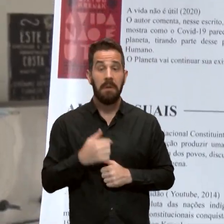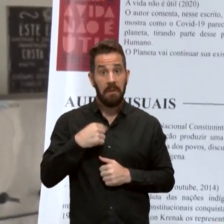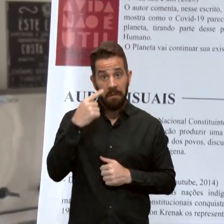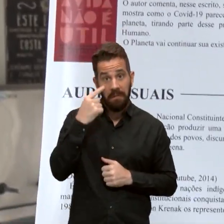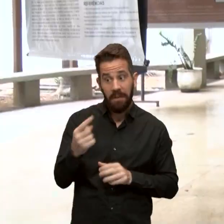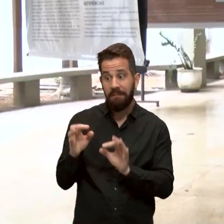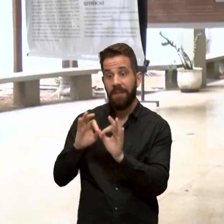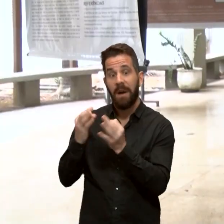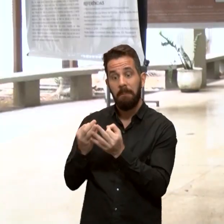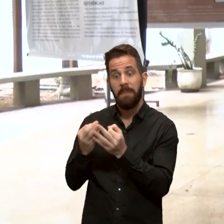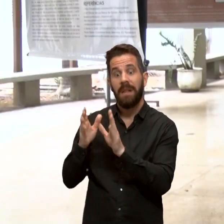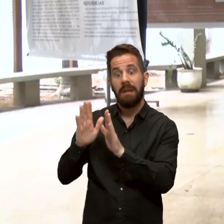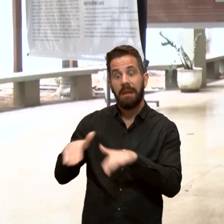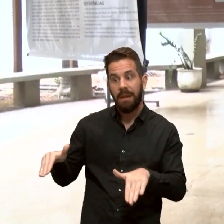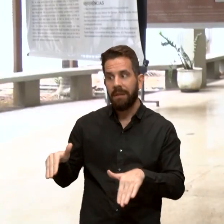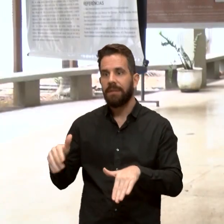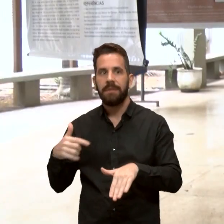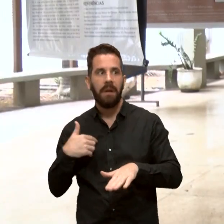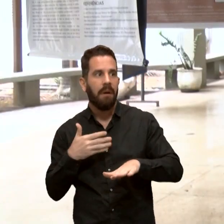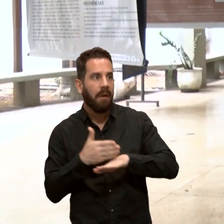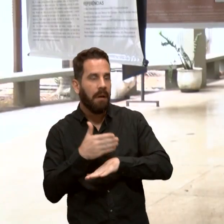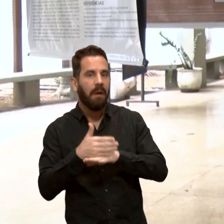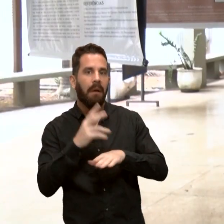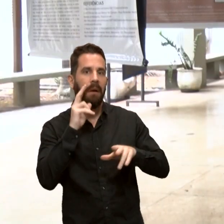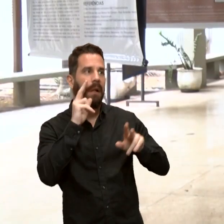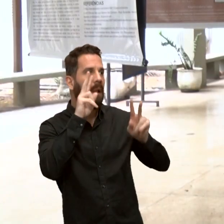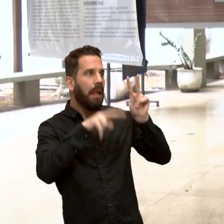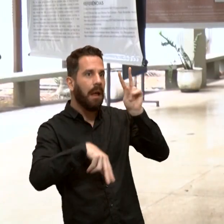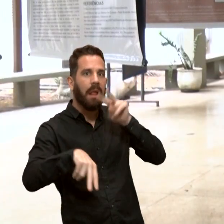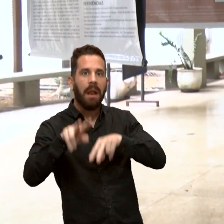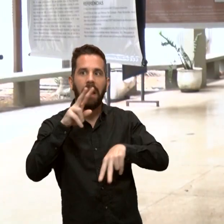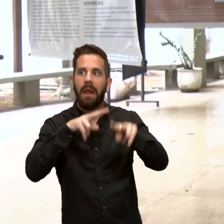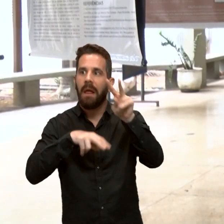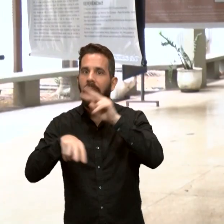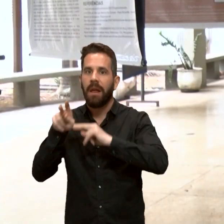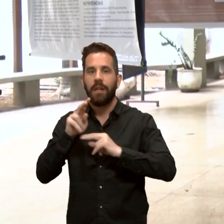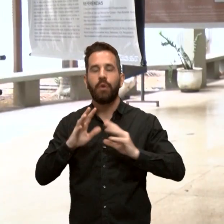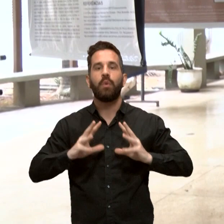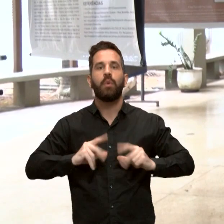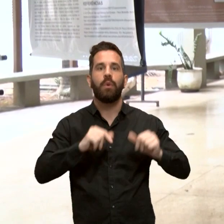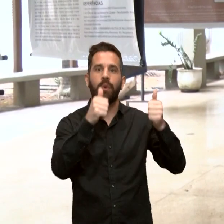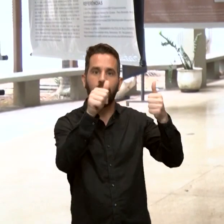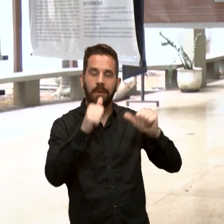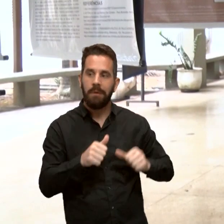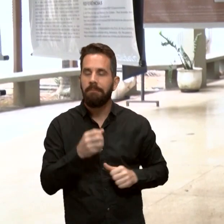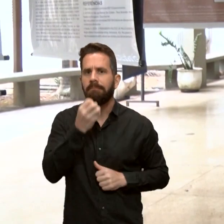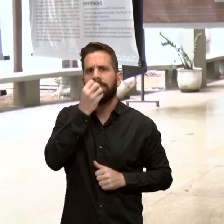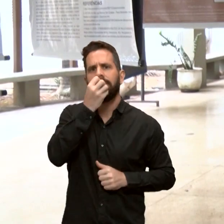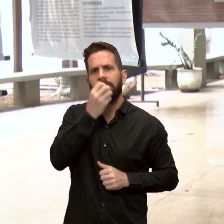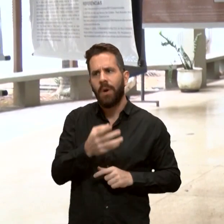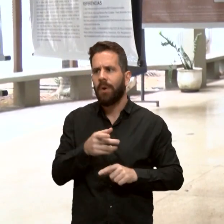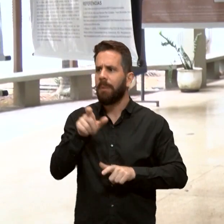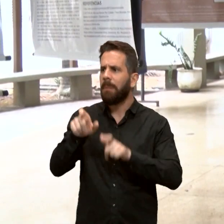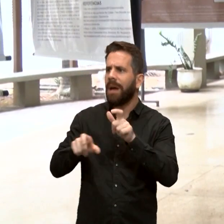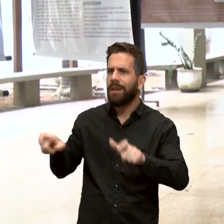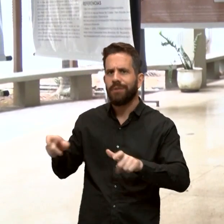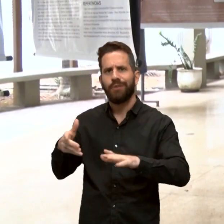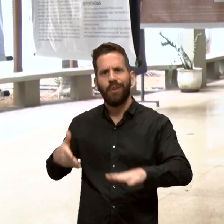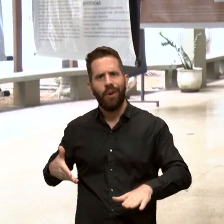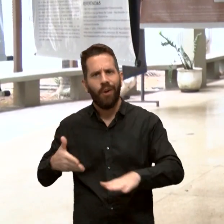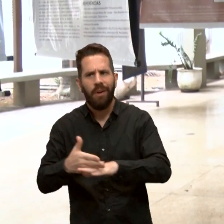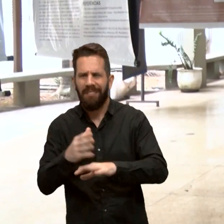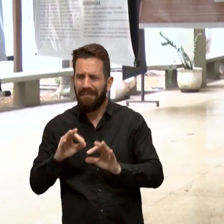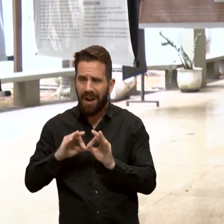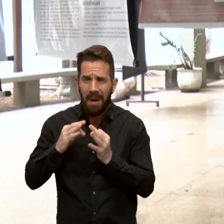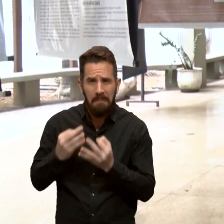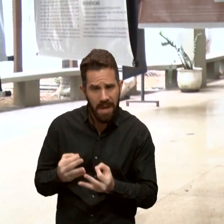e eles pegaram e eles estavam lendo todos os nossos trabalhos. Eu falei, nossa, que bacana que tem gente ocupando esse espaço, que era exatamente o nosso intuito,